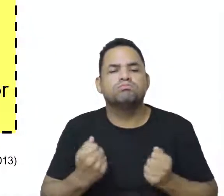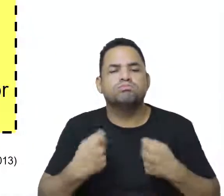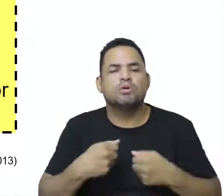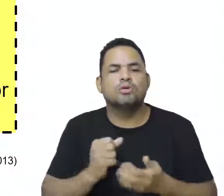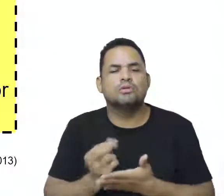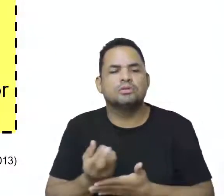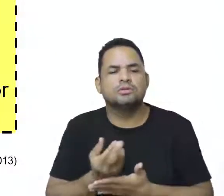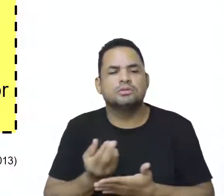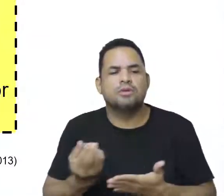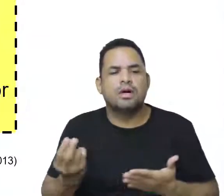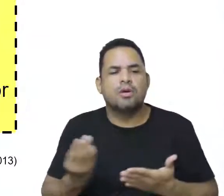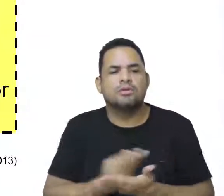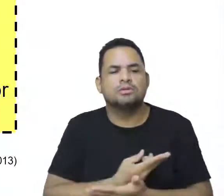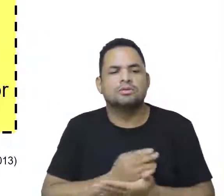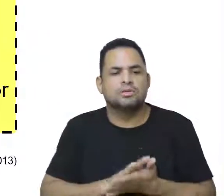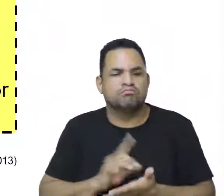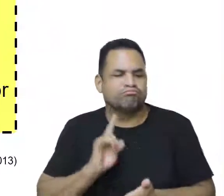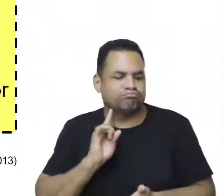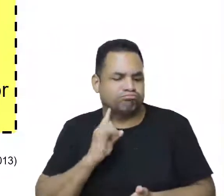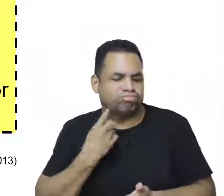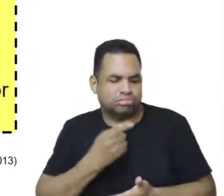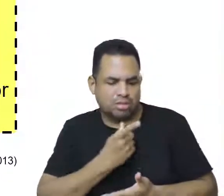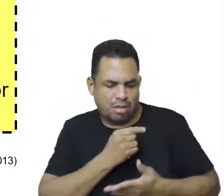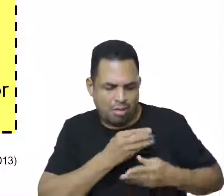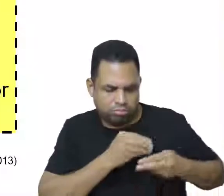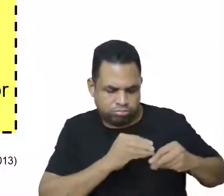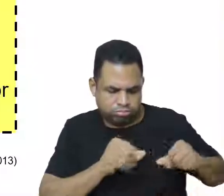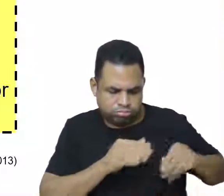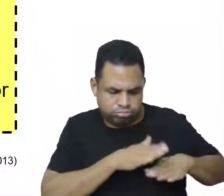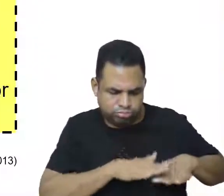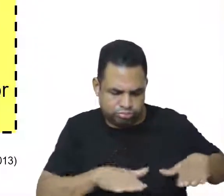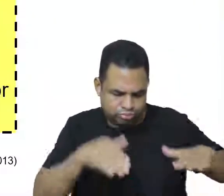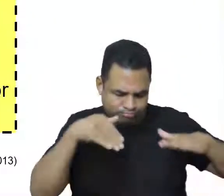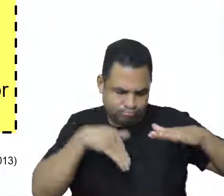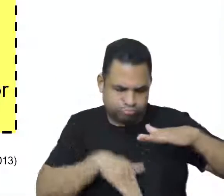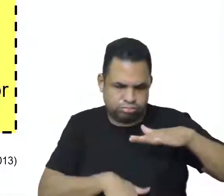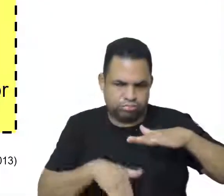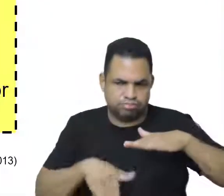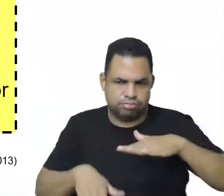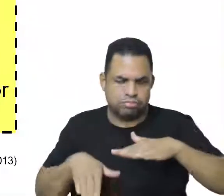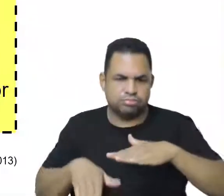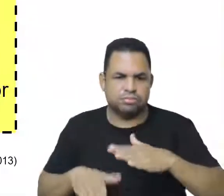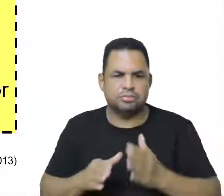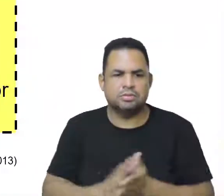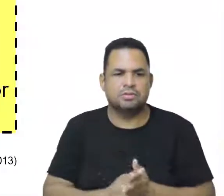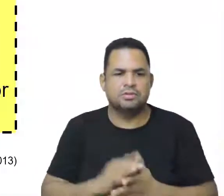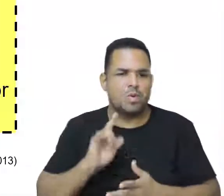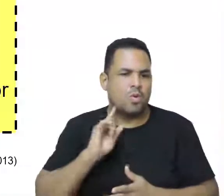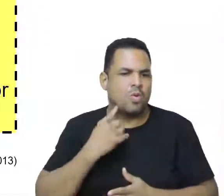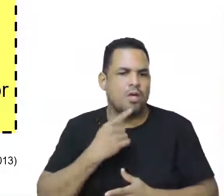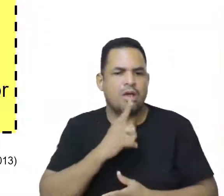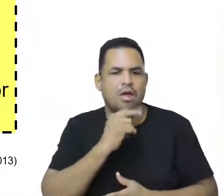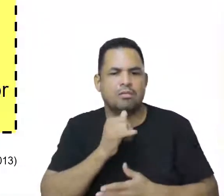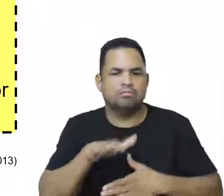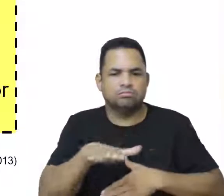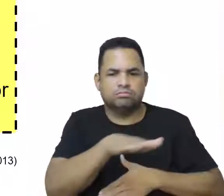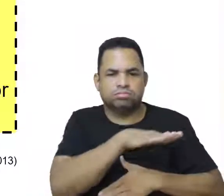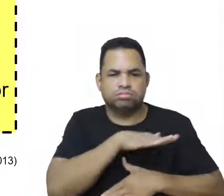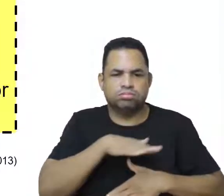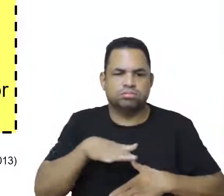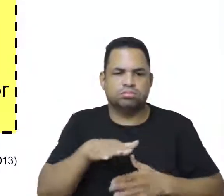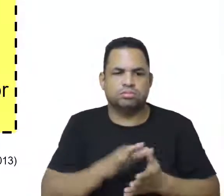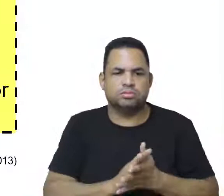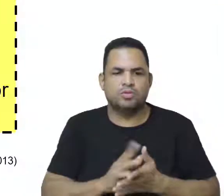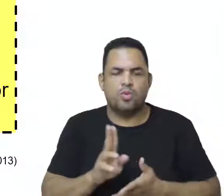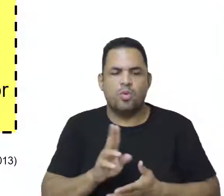Contaminação dos solos, meu filho. E aí vai parar no lençol freático. Poluição das águas superficiais e subterrâneas